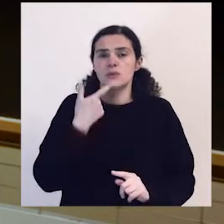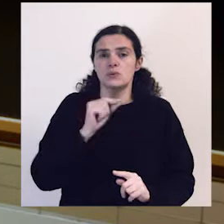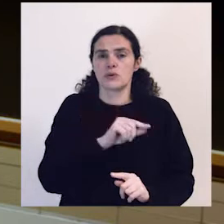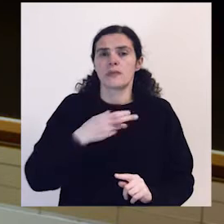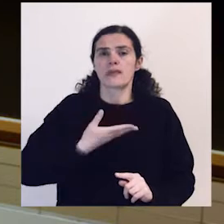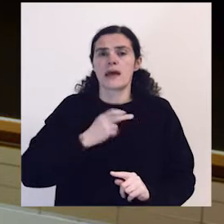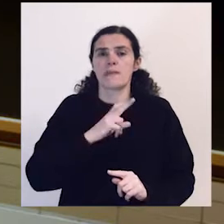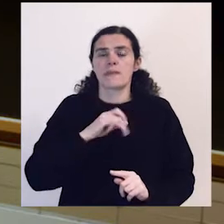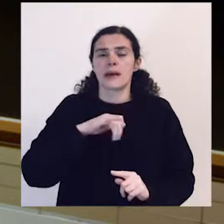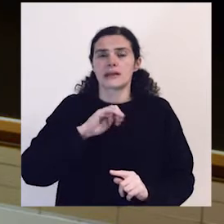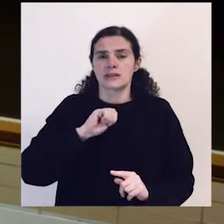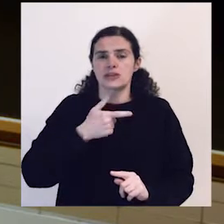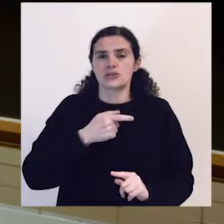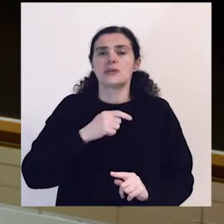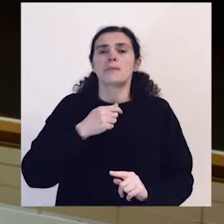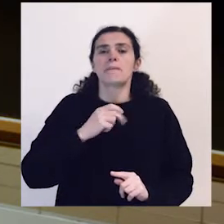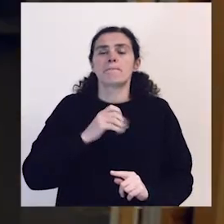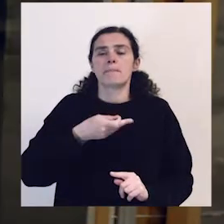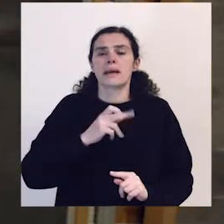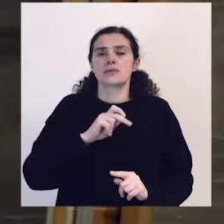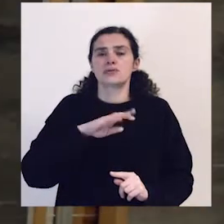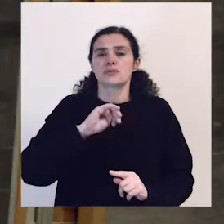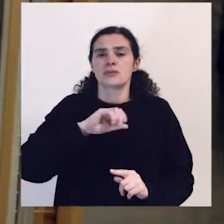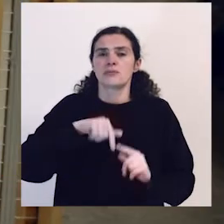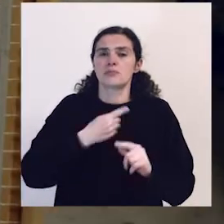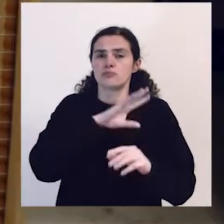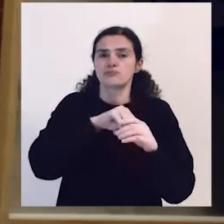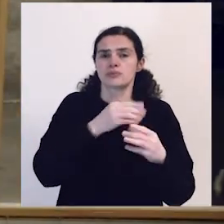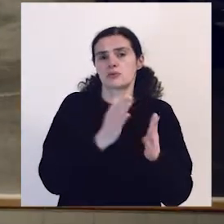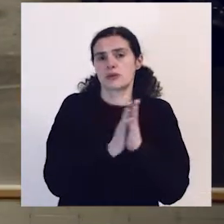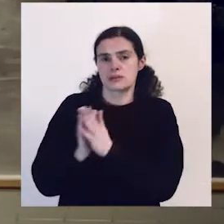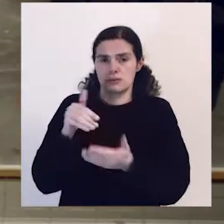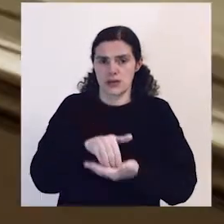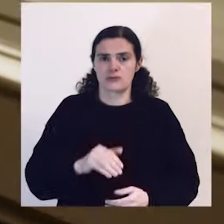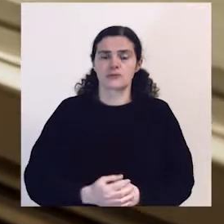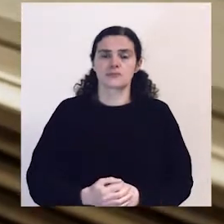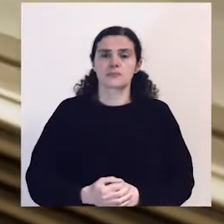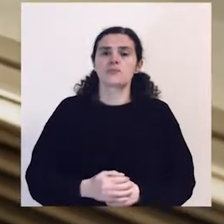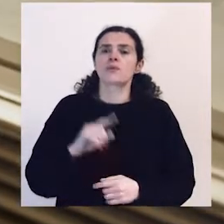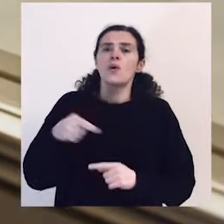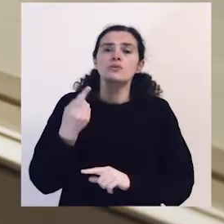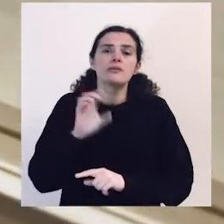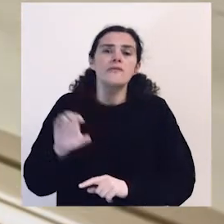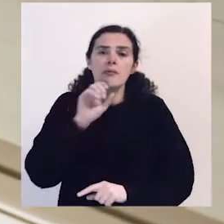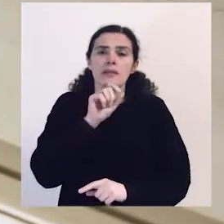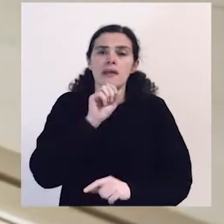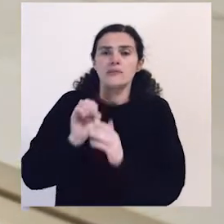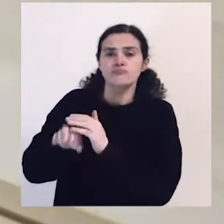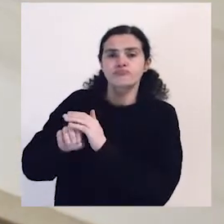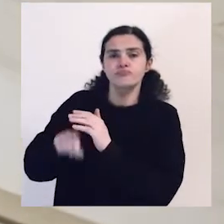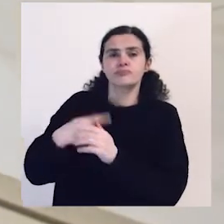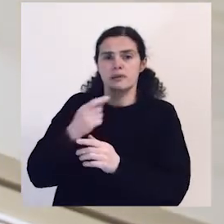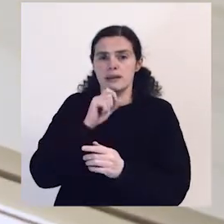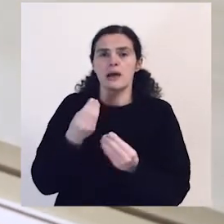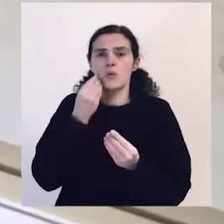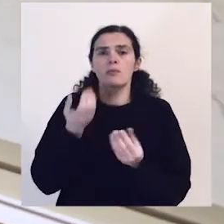chamava-se Dramatis Persona. Depois disso, foi incorporada na coleção de Serralves. Outra solução de acondicionamento de obras em reservas